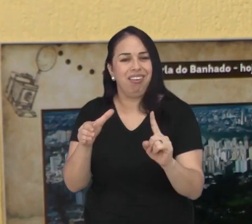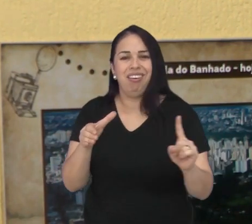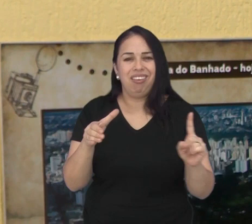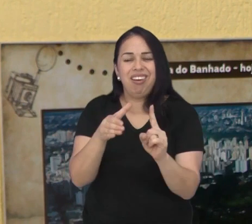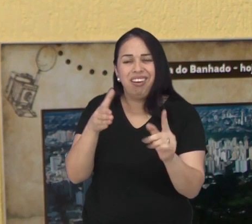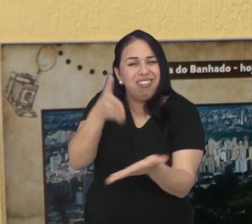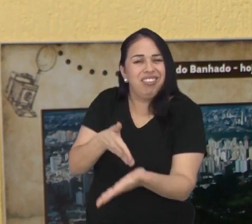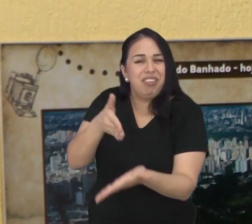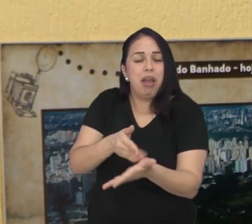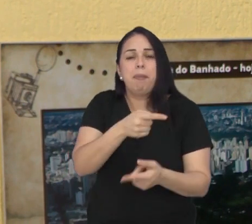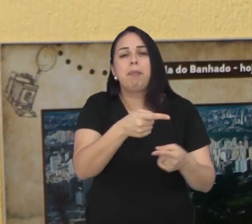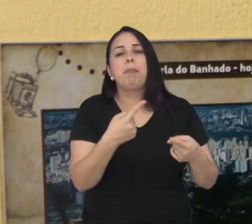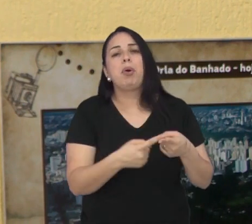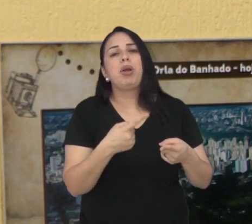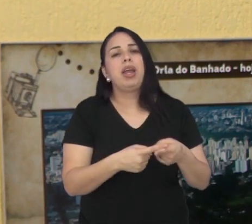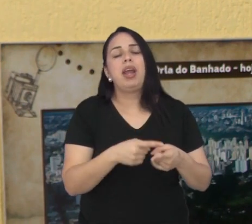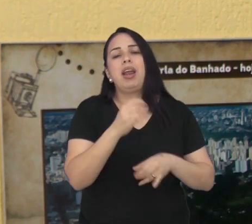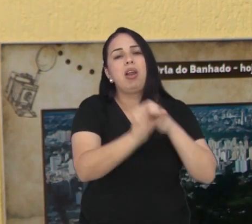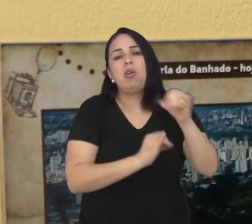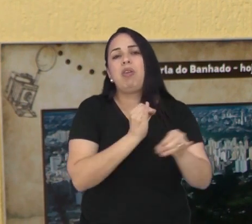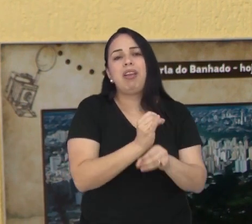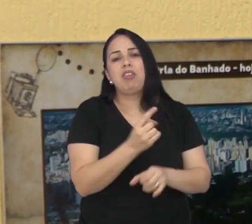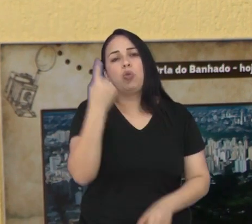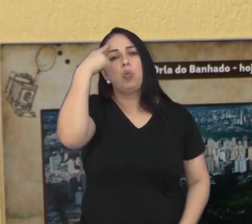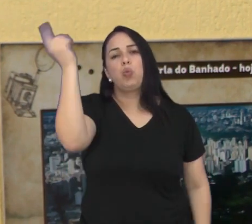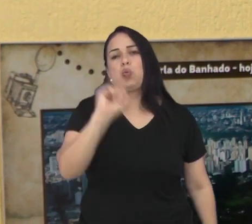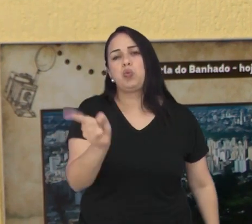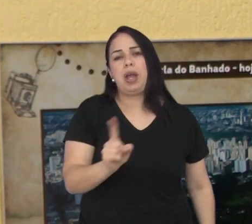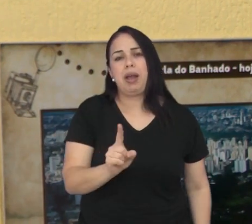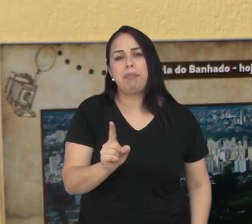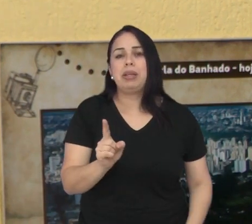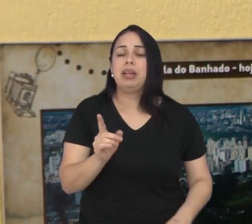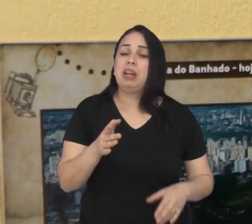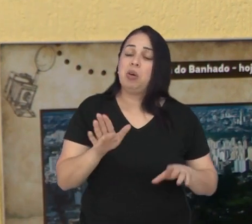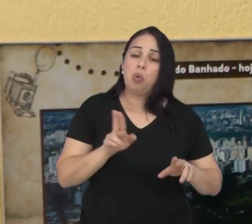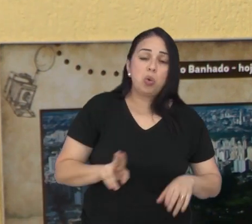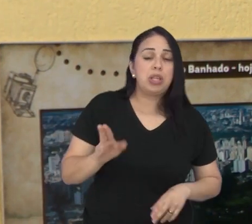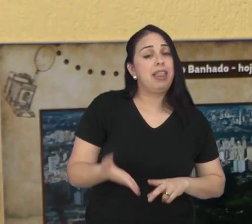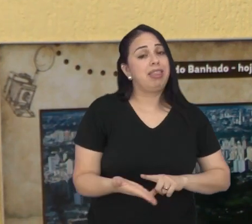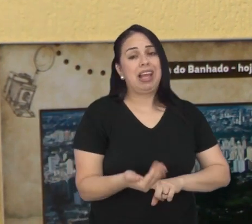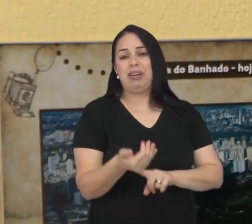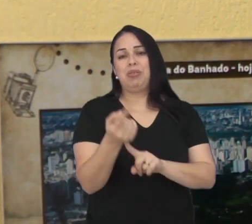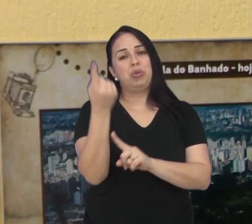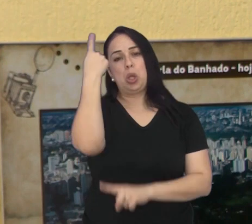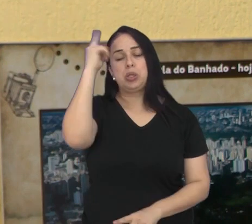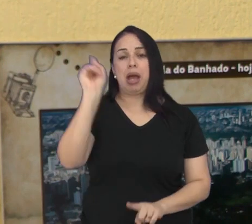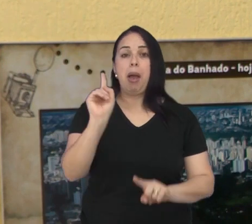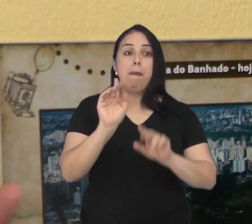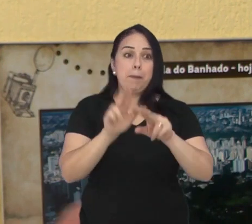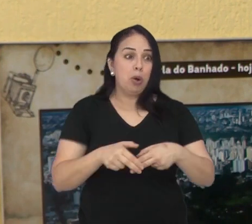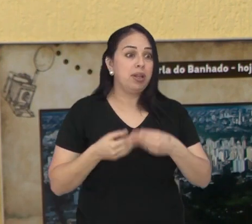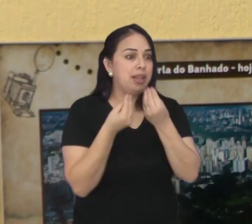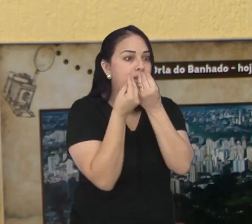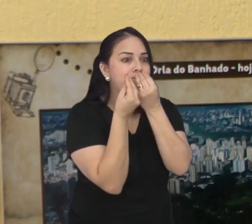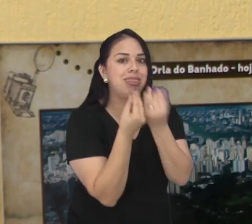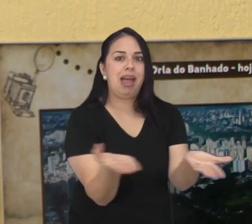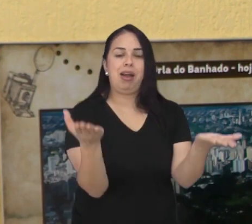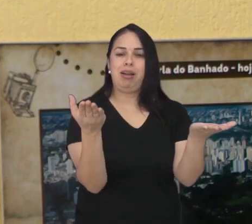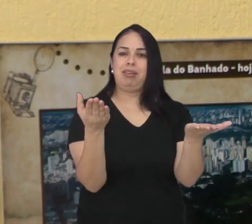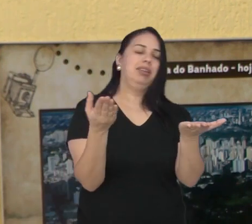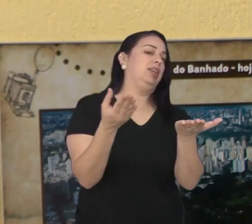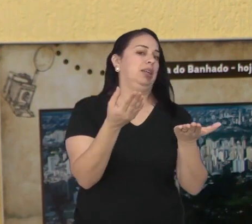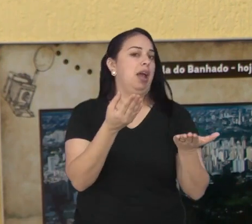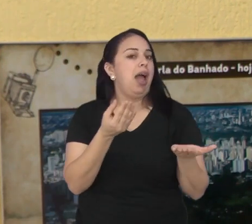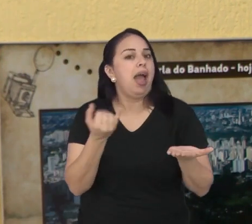aí, por causa dessa dificuldade do acesso digital ou da tecnologia. Então, nós levarmos isso para essa parcela